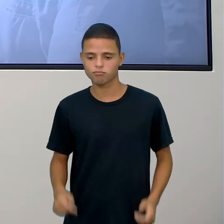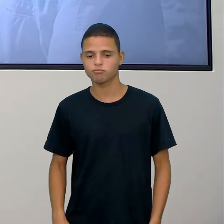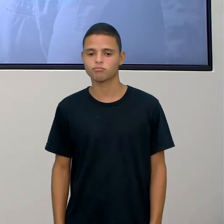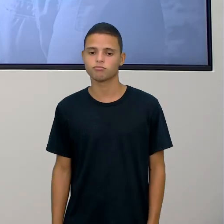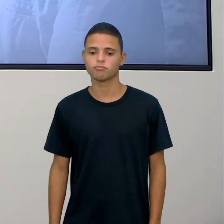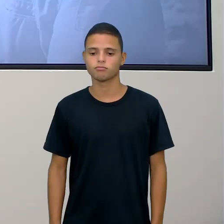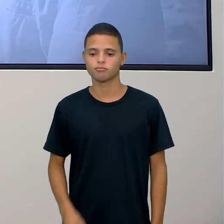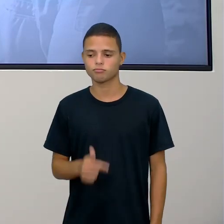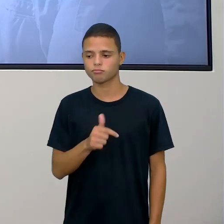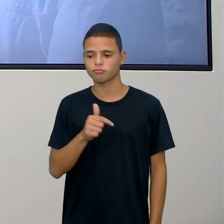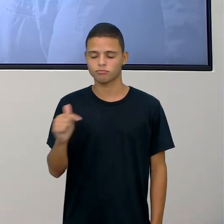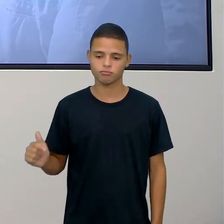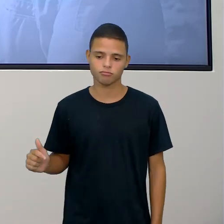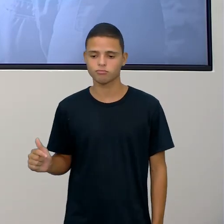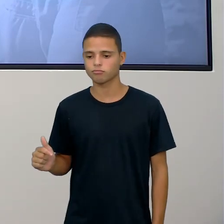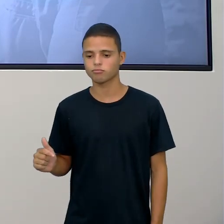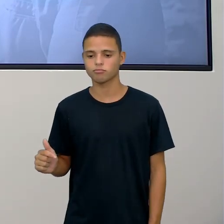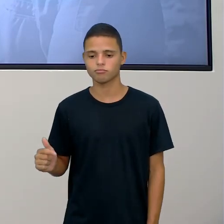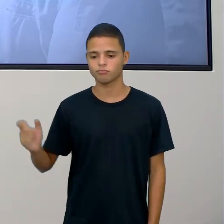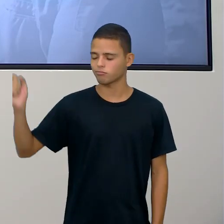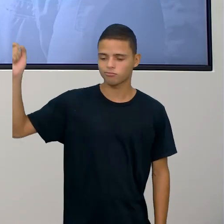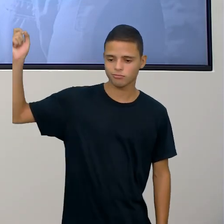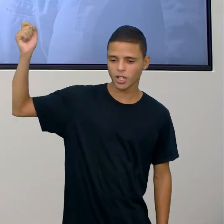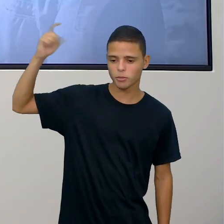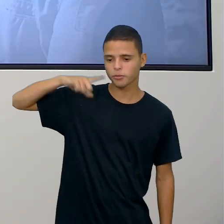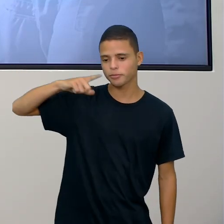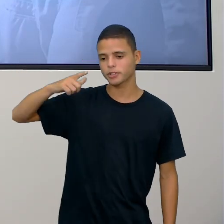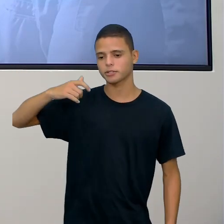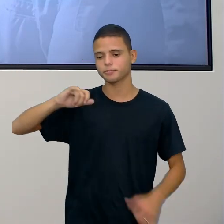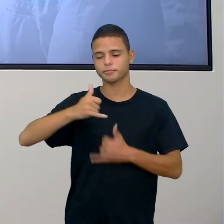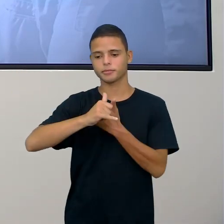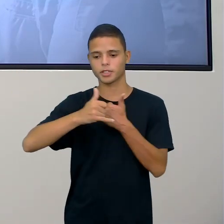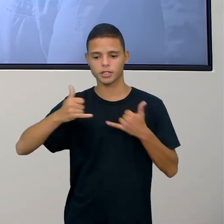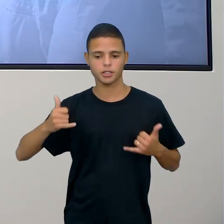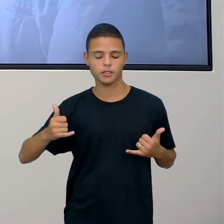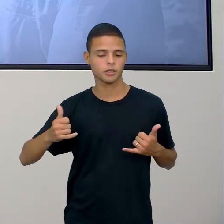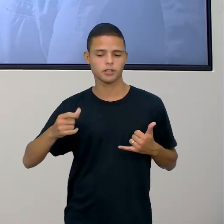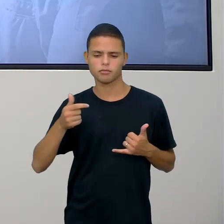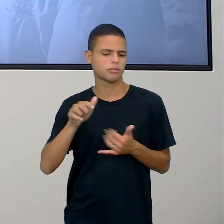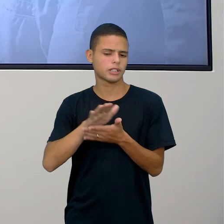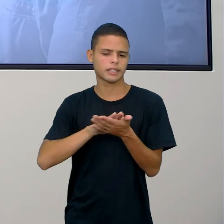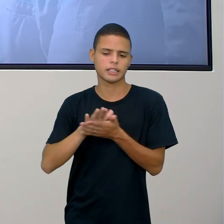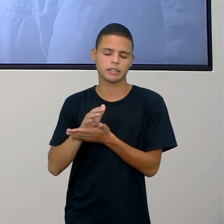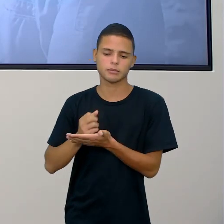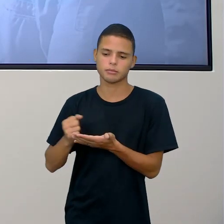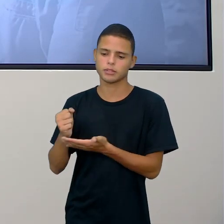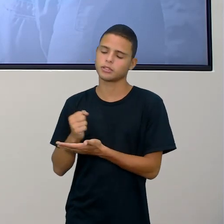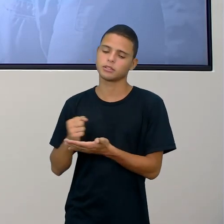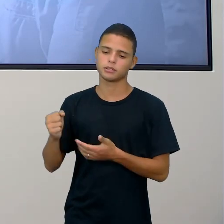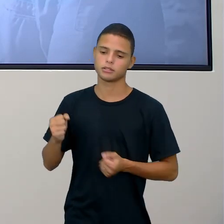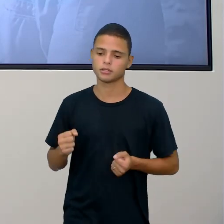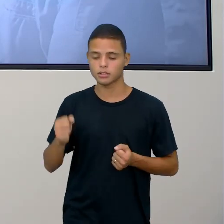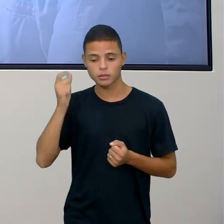luz elétrica, enfim, não tem essas condições básicas mesmo para a